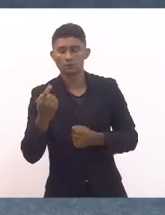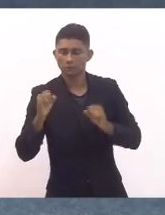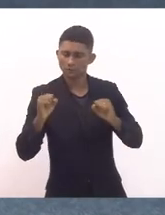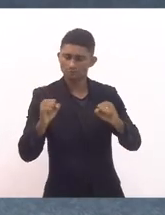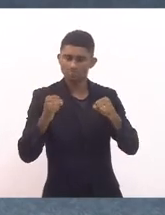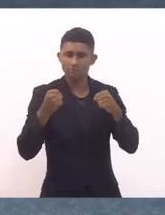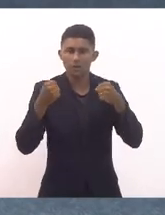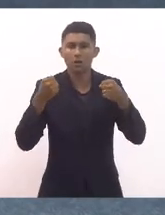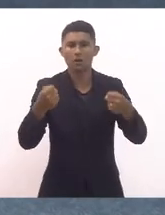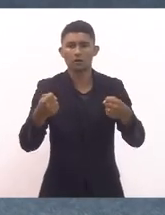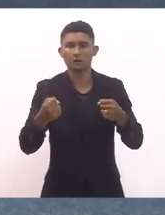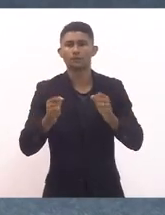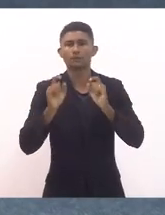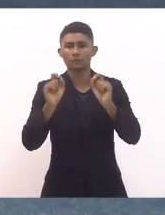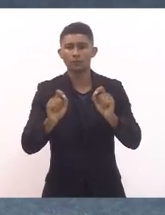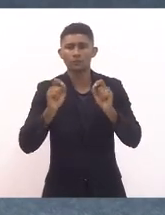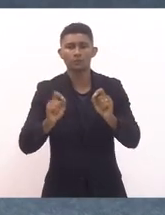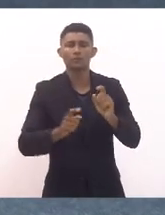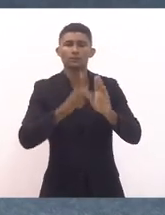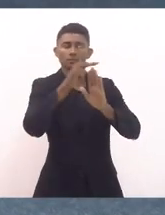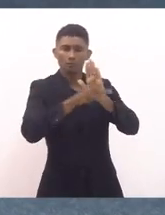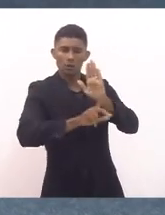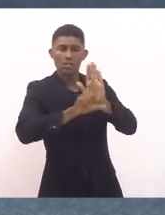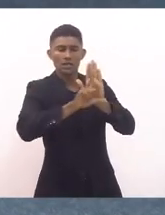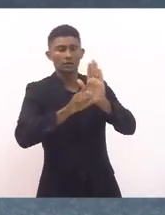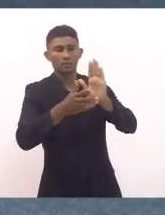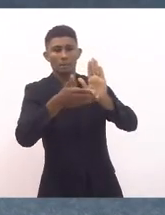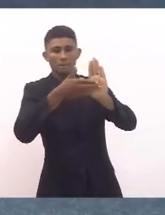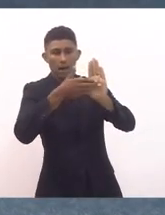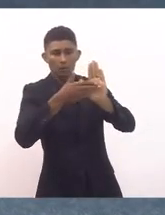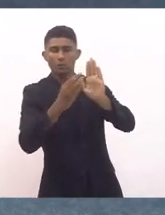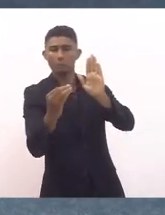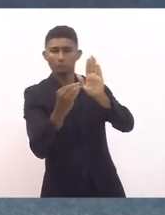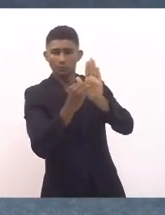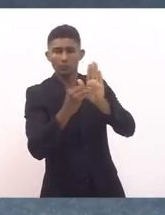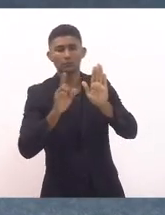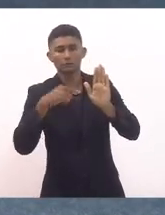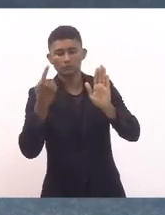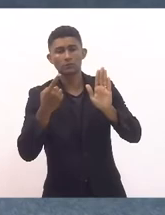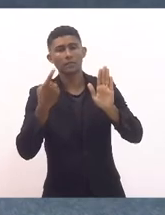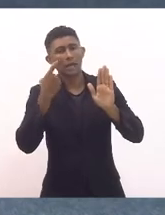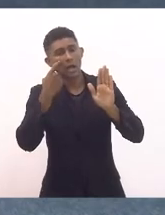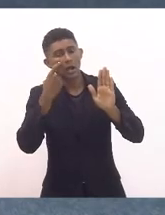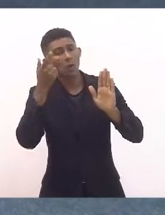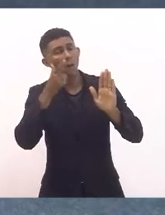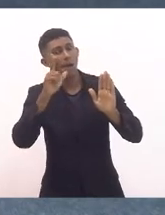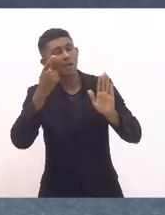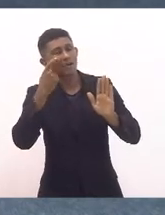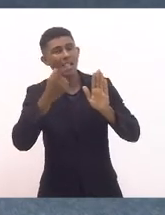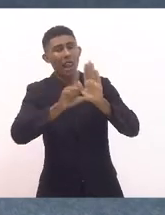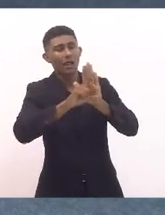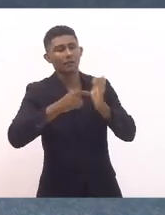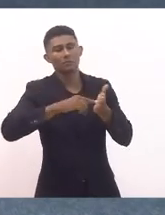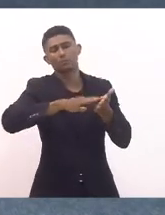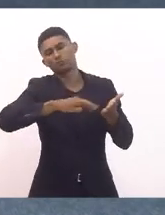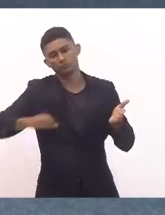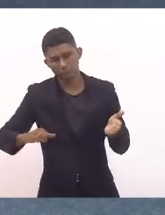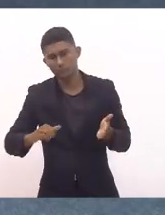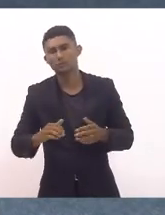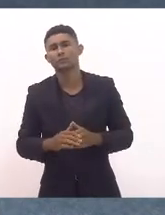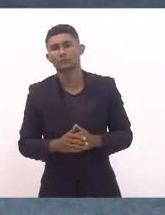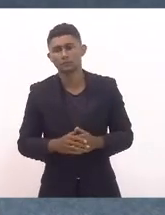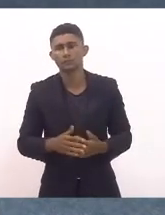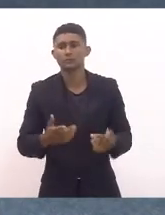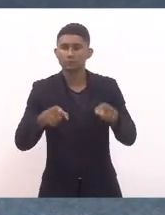esforço, que é fazer com que o projeto venha à pauta e a gente efetivamente derrube, revogue essa lei e, eventualmente,